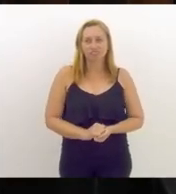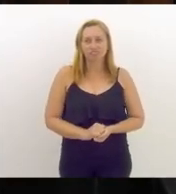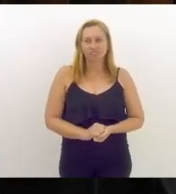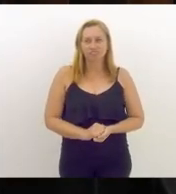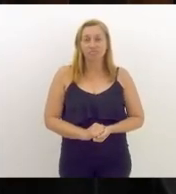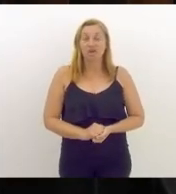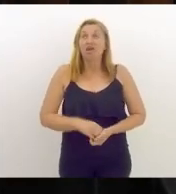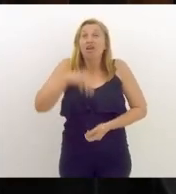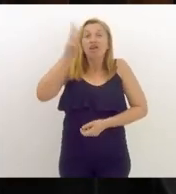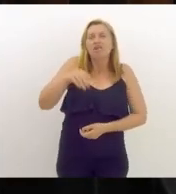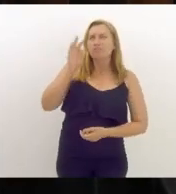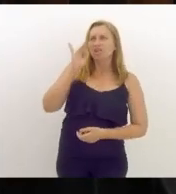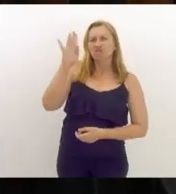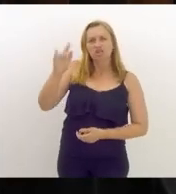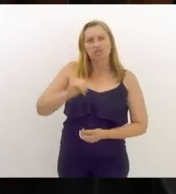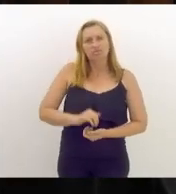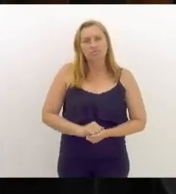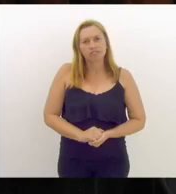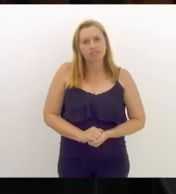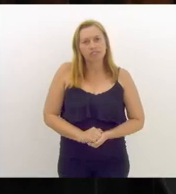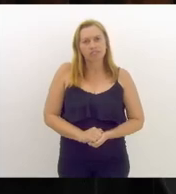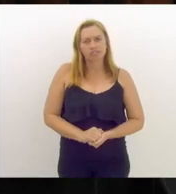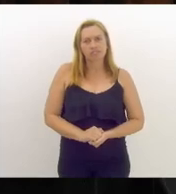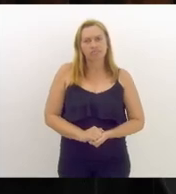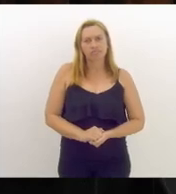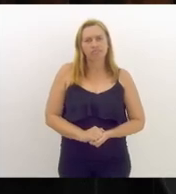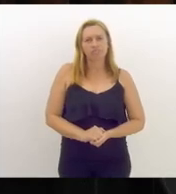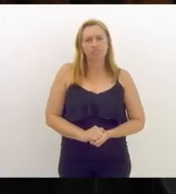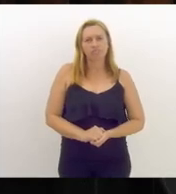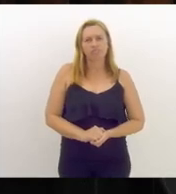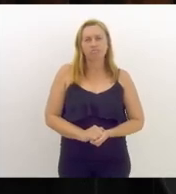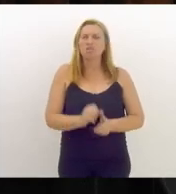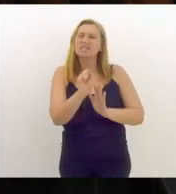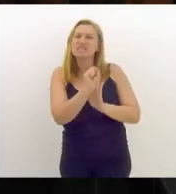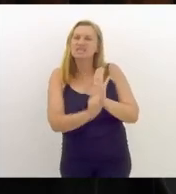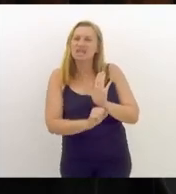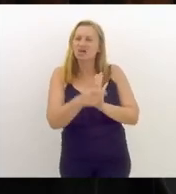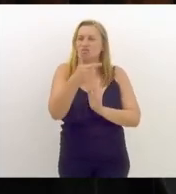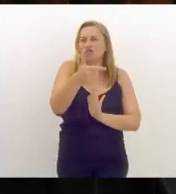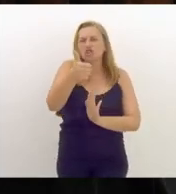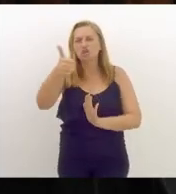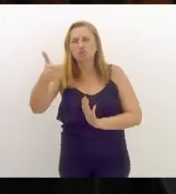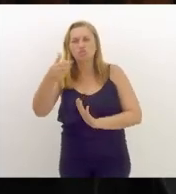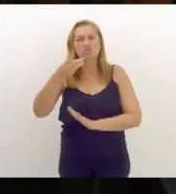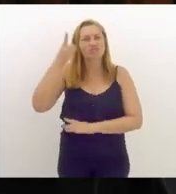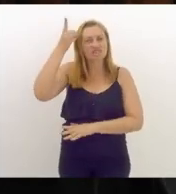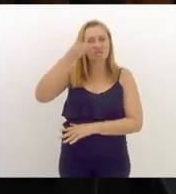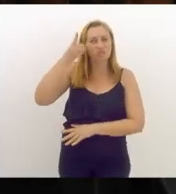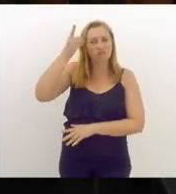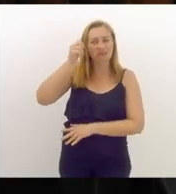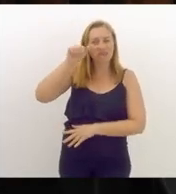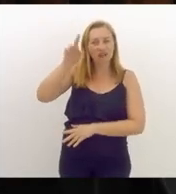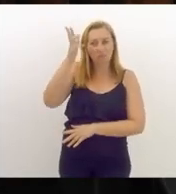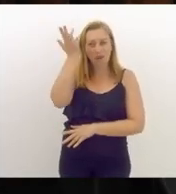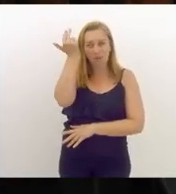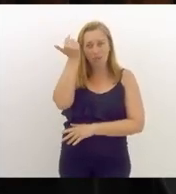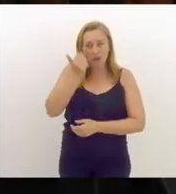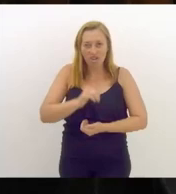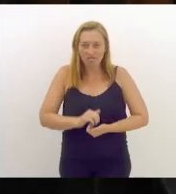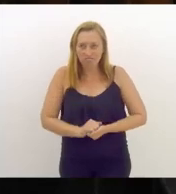Quem imaginaria que em pleno século 21 Deputado Liomar